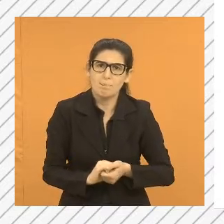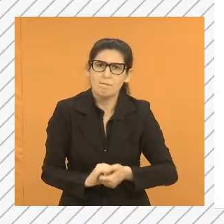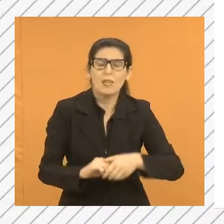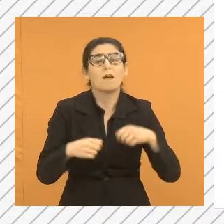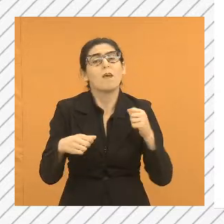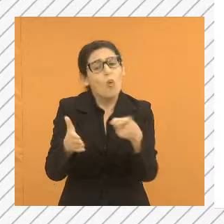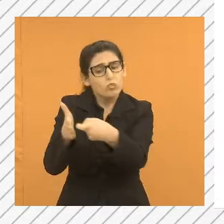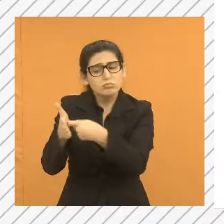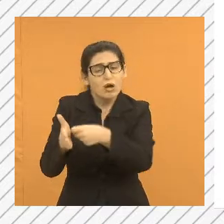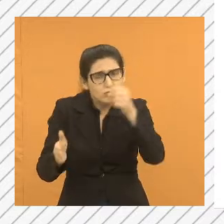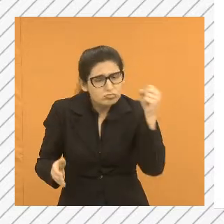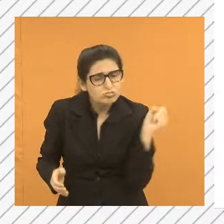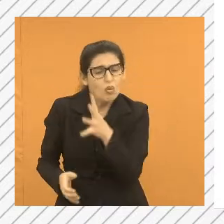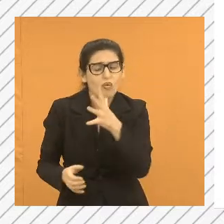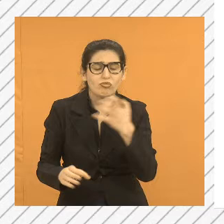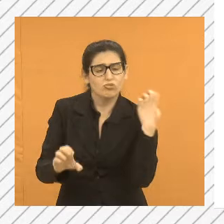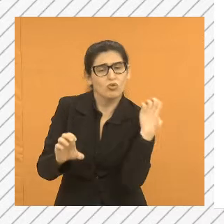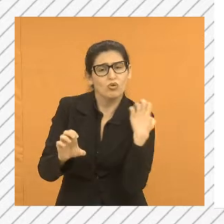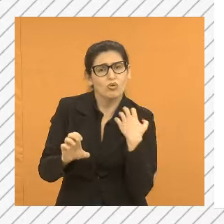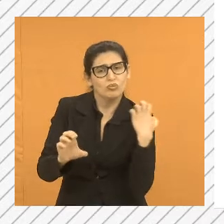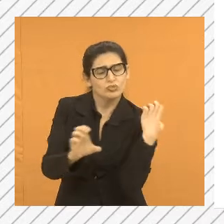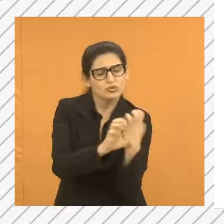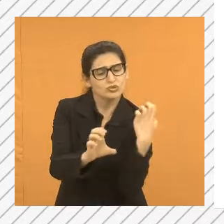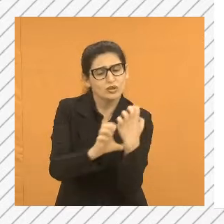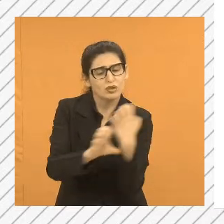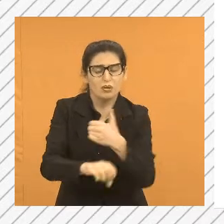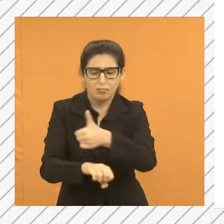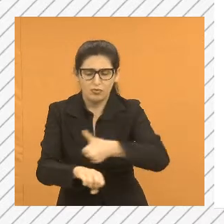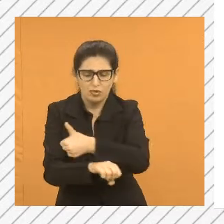engenheiro. É de se destacar aqui